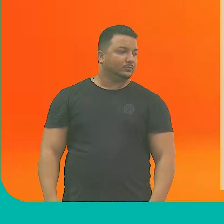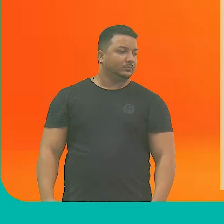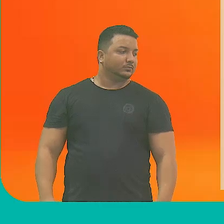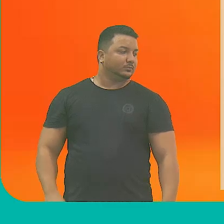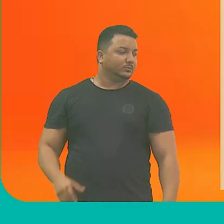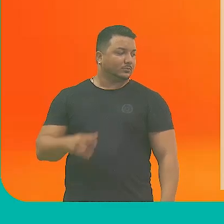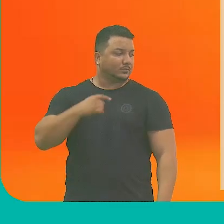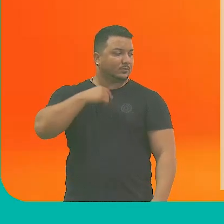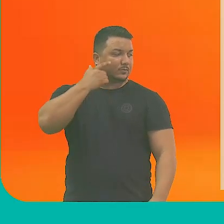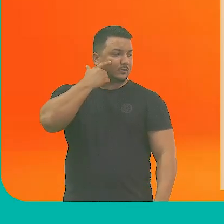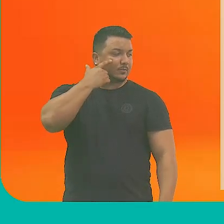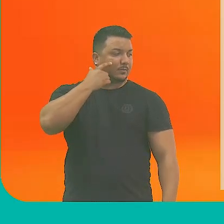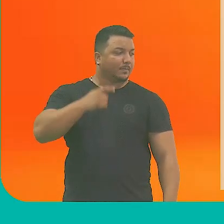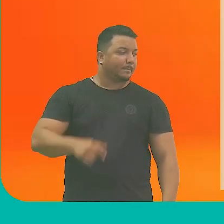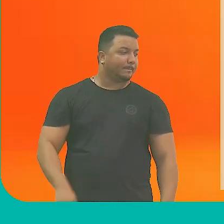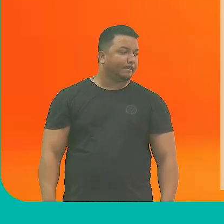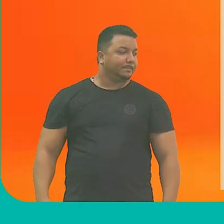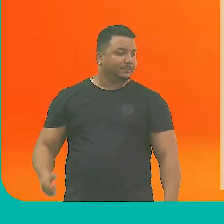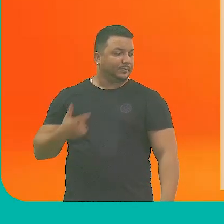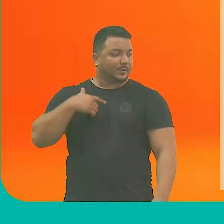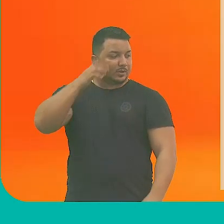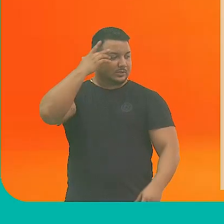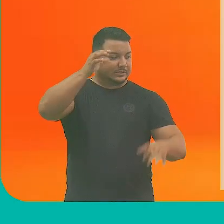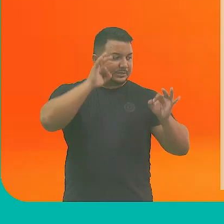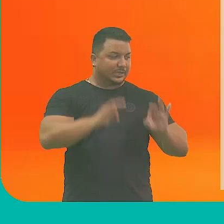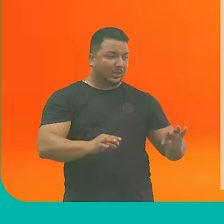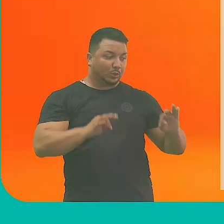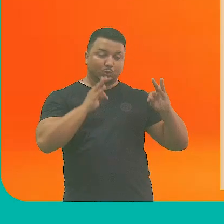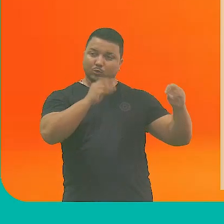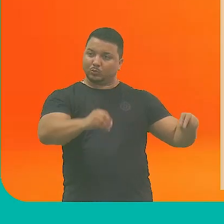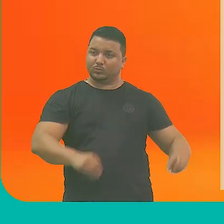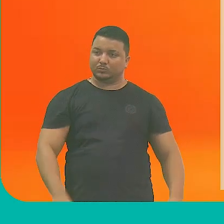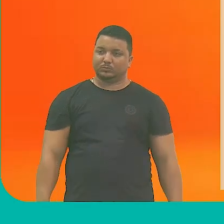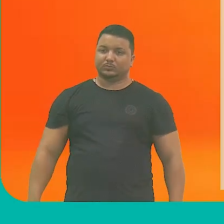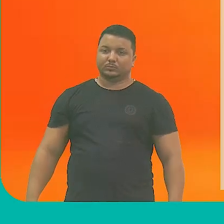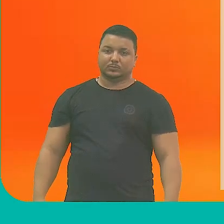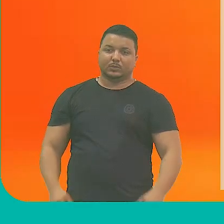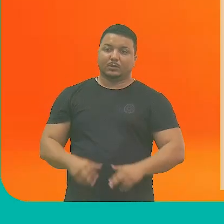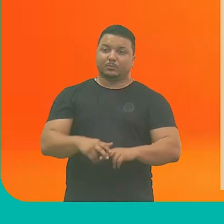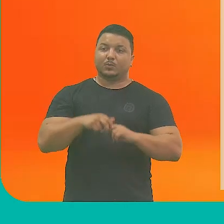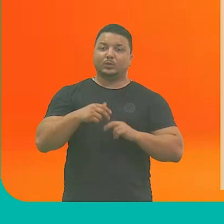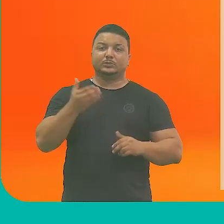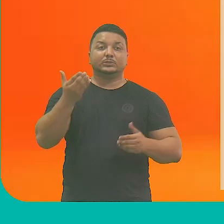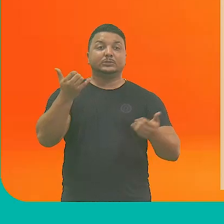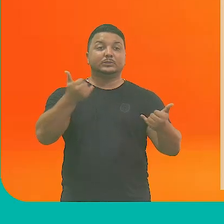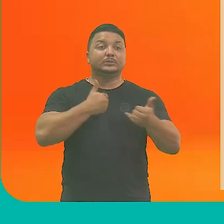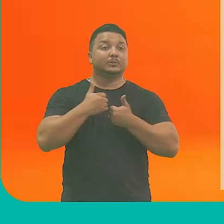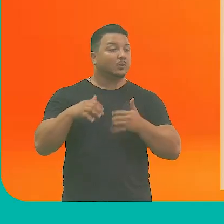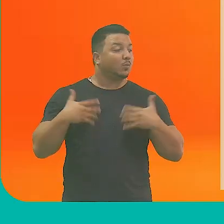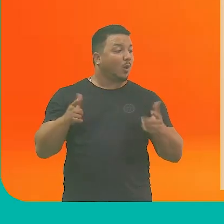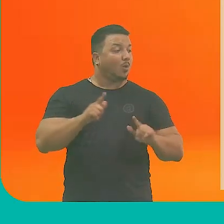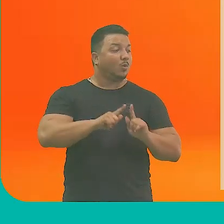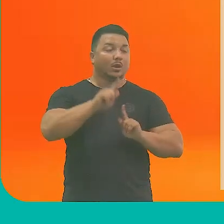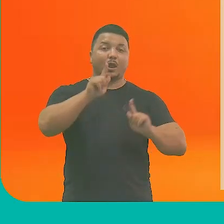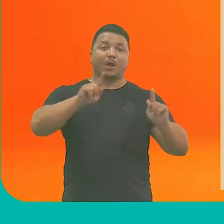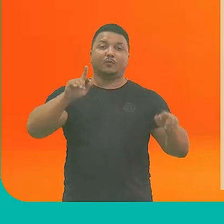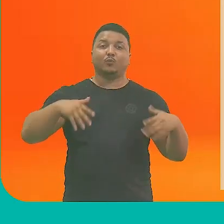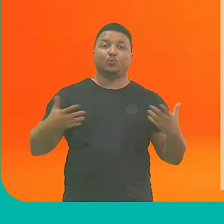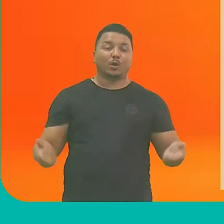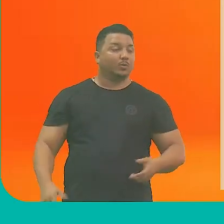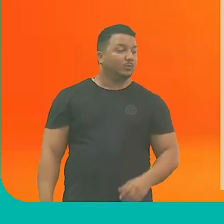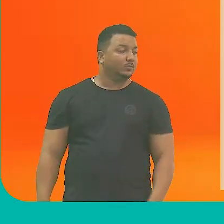para os gráficos, eu acho que tudo é o correto, né? Então ele quer saber qual é o gráfico